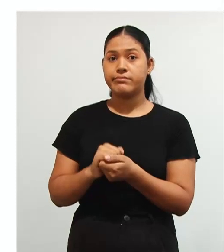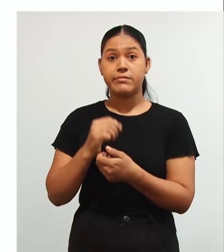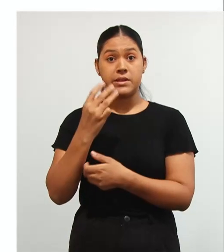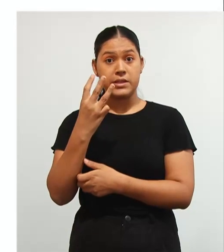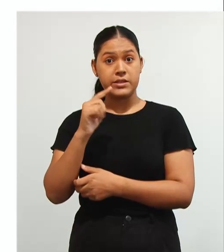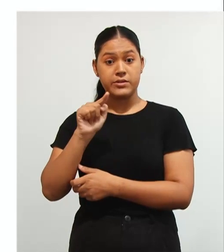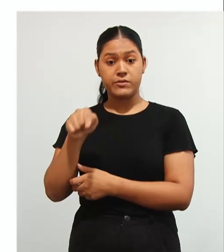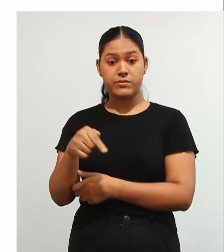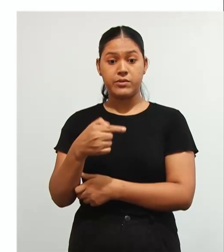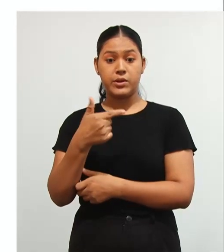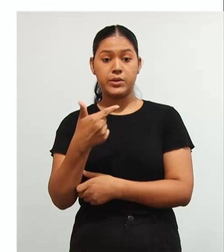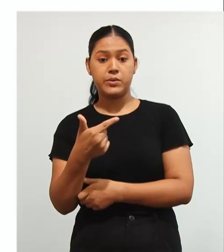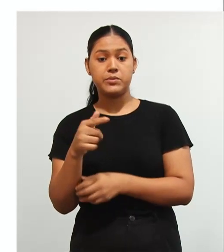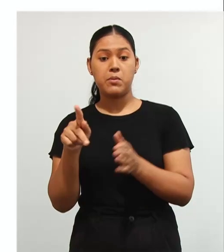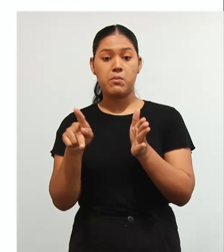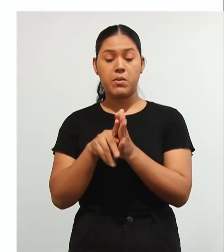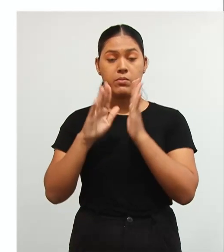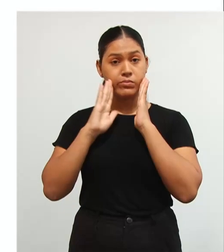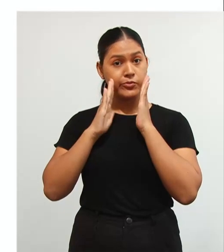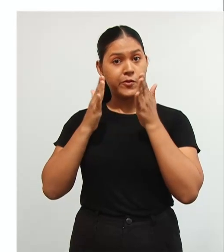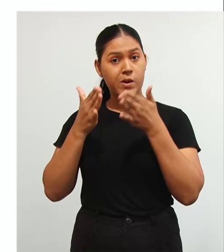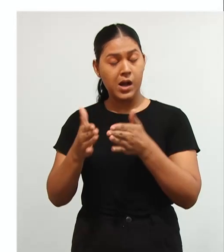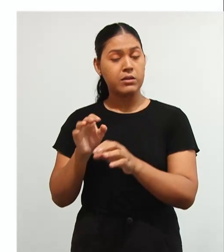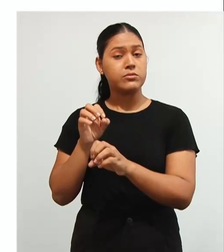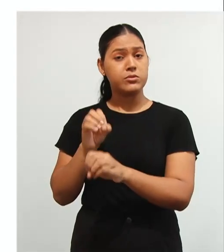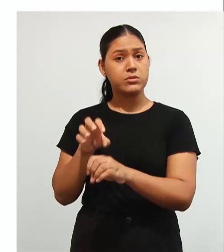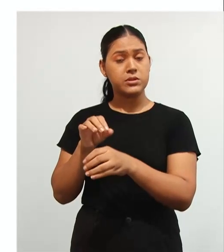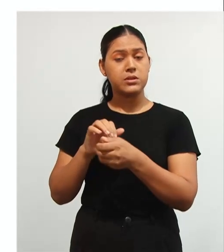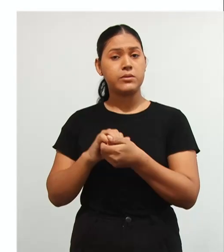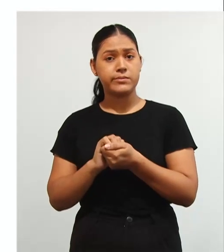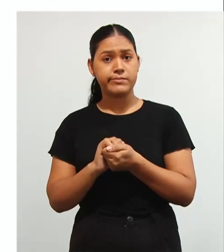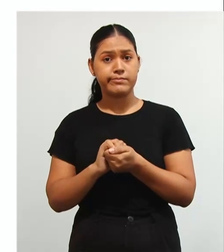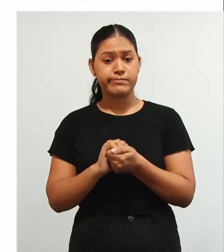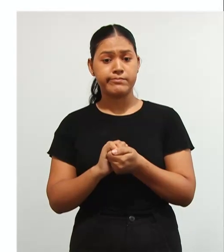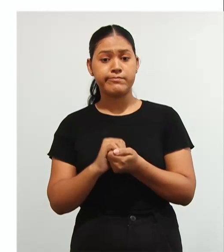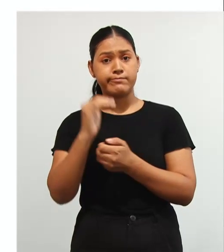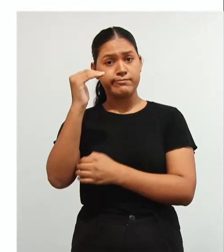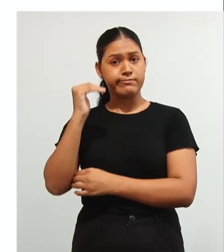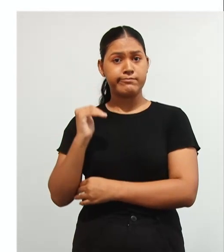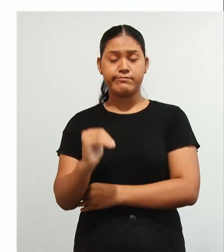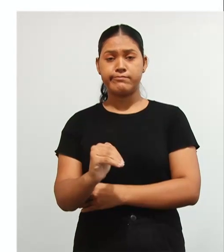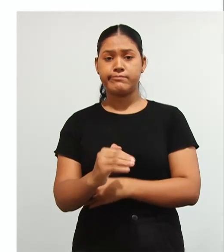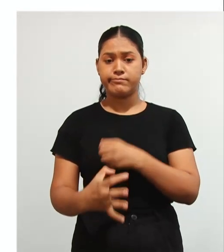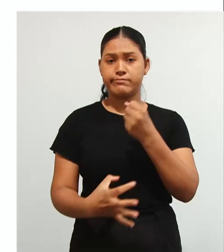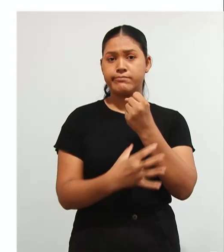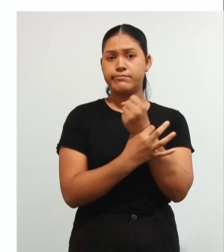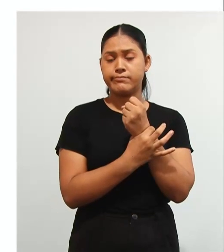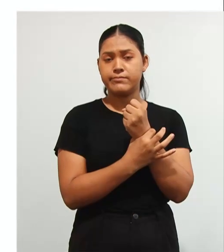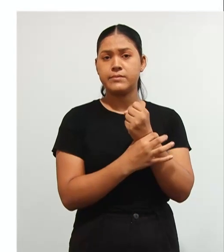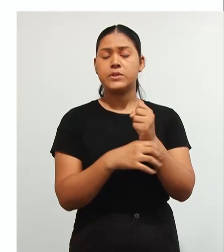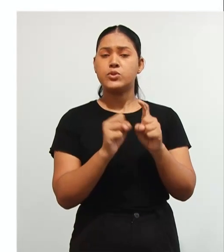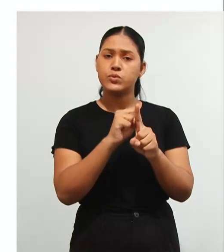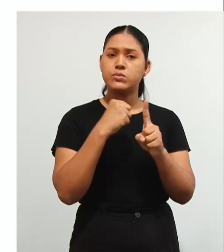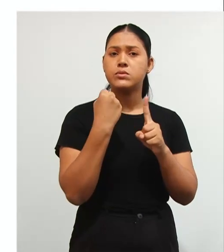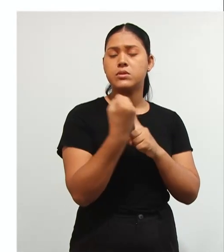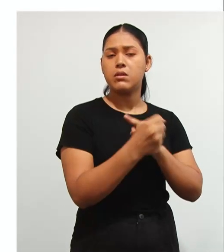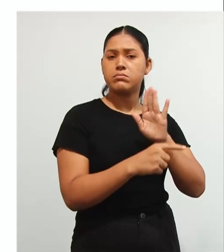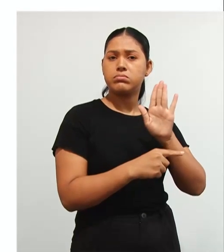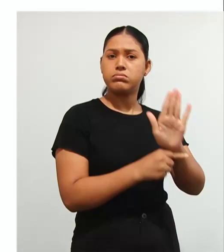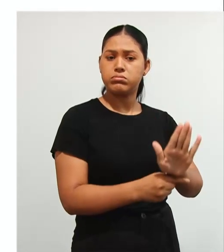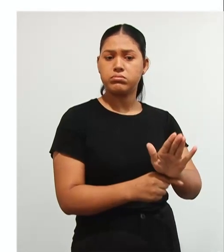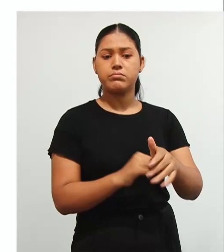com a educação, a assistência social, alguns incentivos, né, como a defesa nacional, a